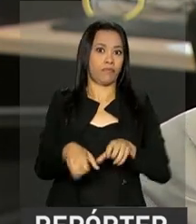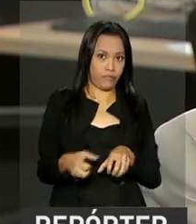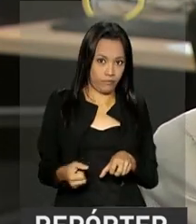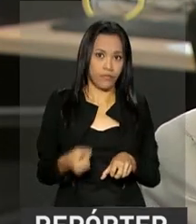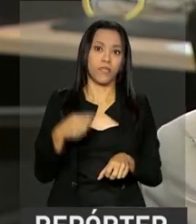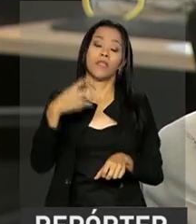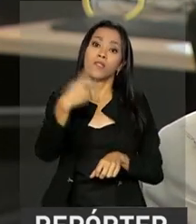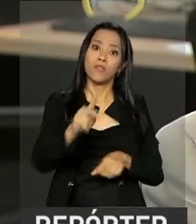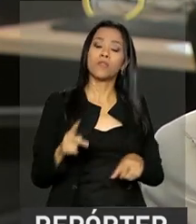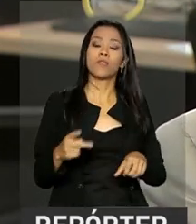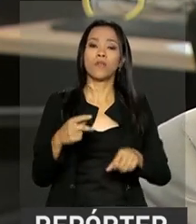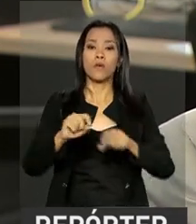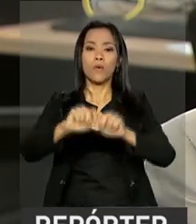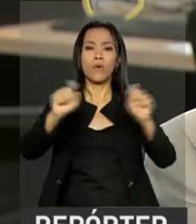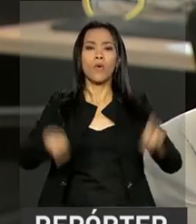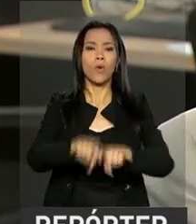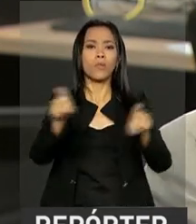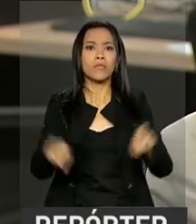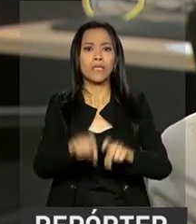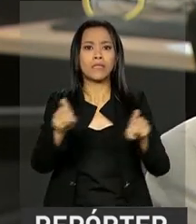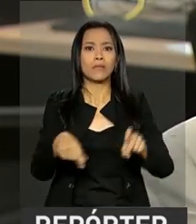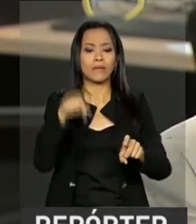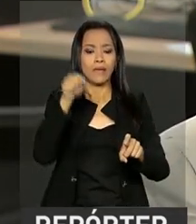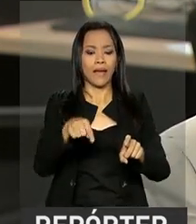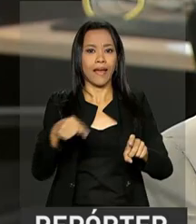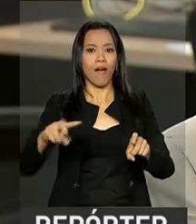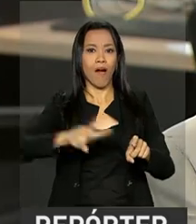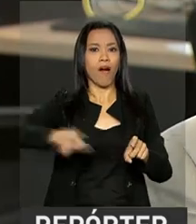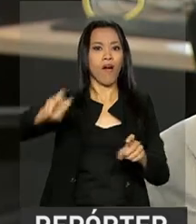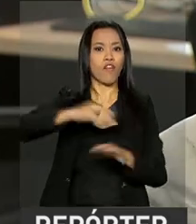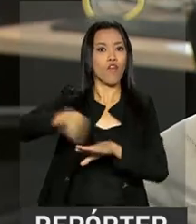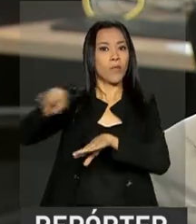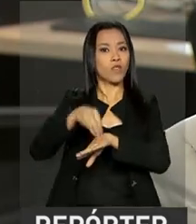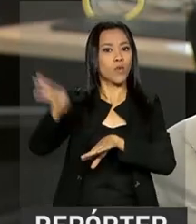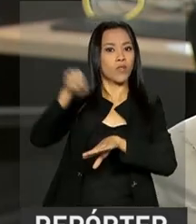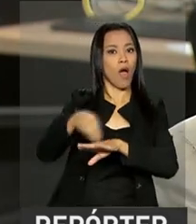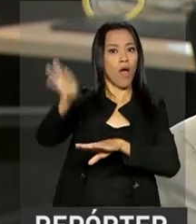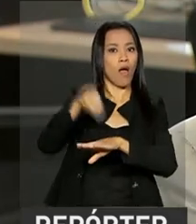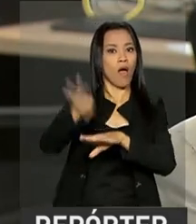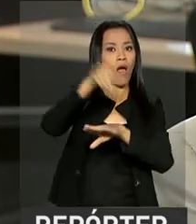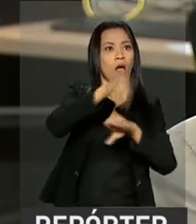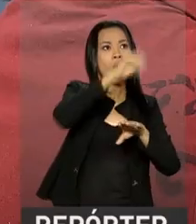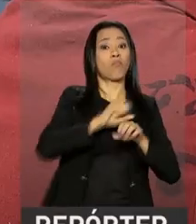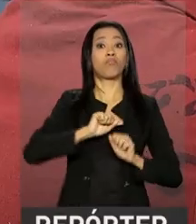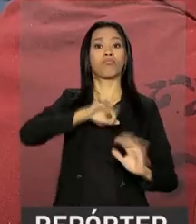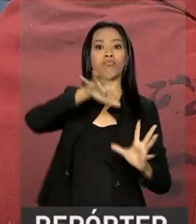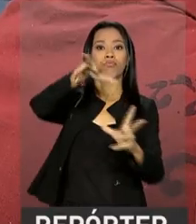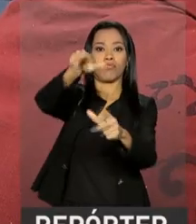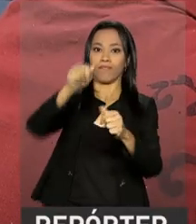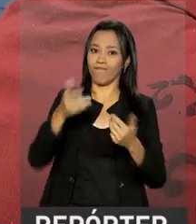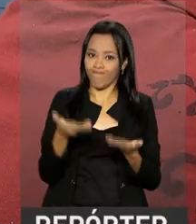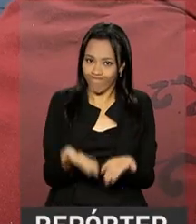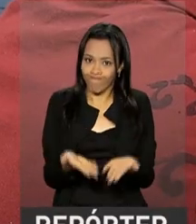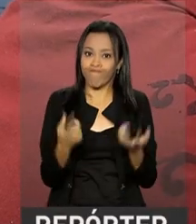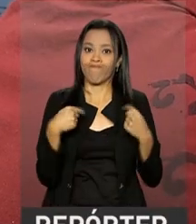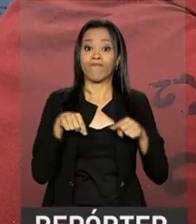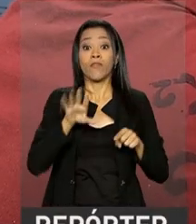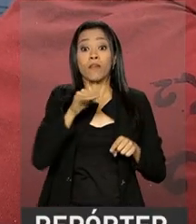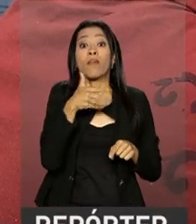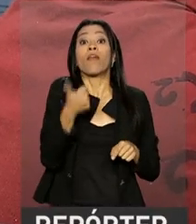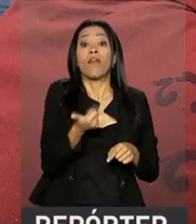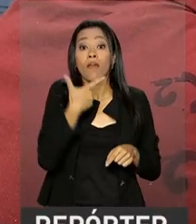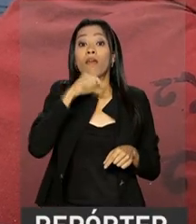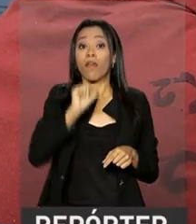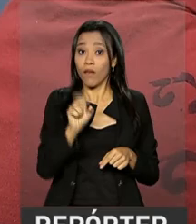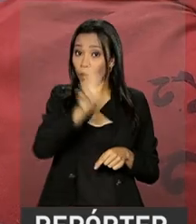seu computador escravo de trabalho para redes criminosas espalhados pelo mundo inteiro o usuário de internet deve